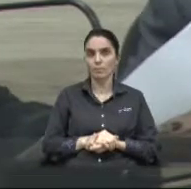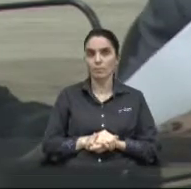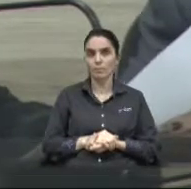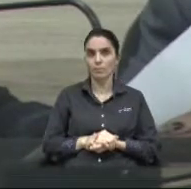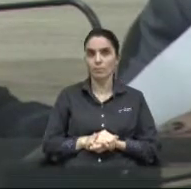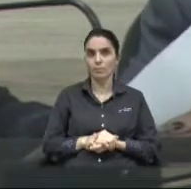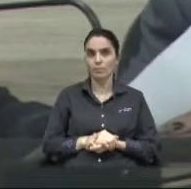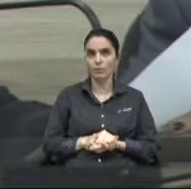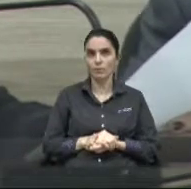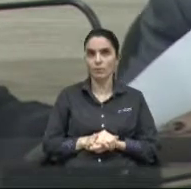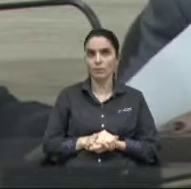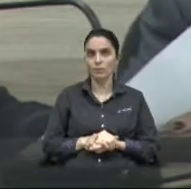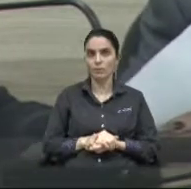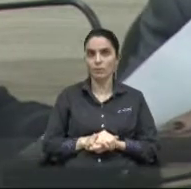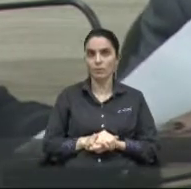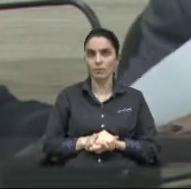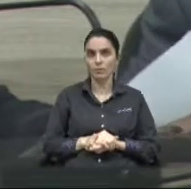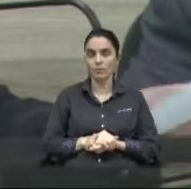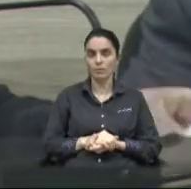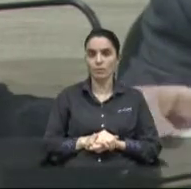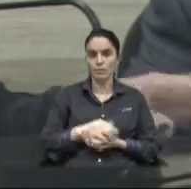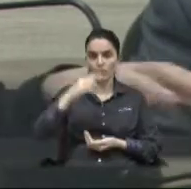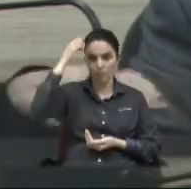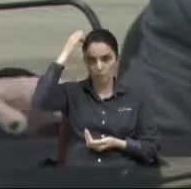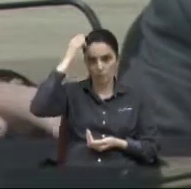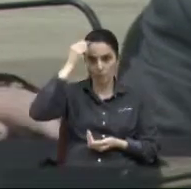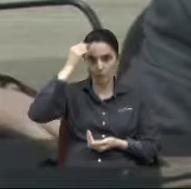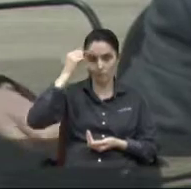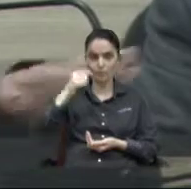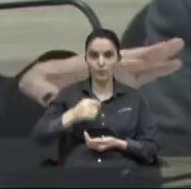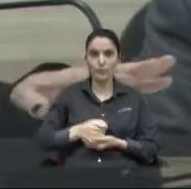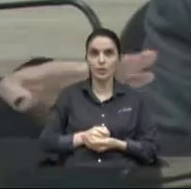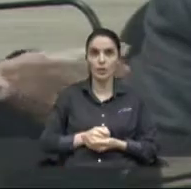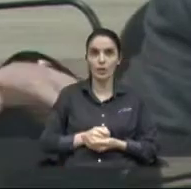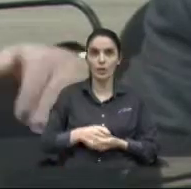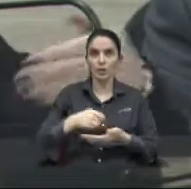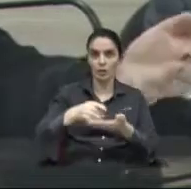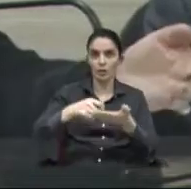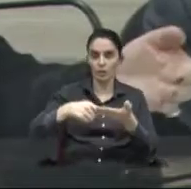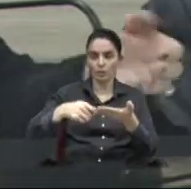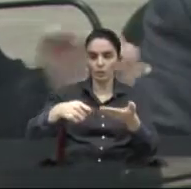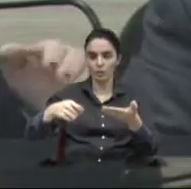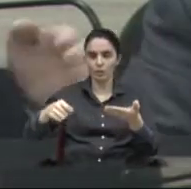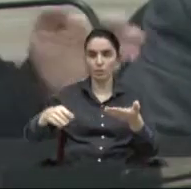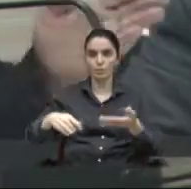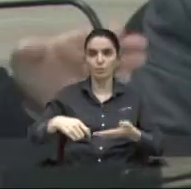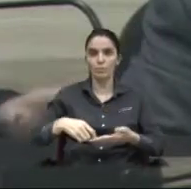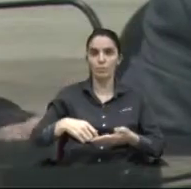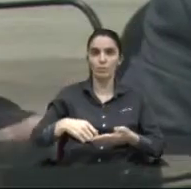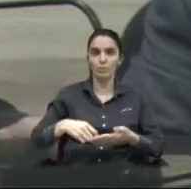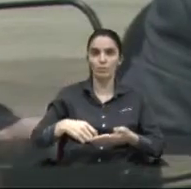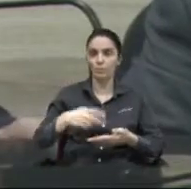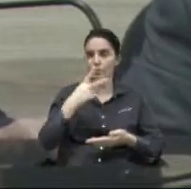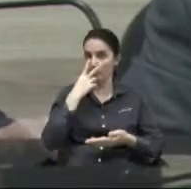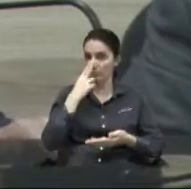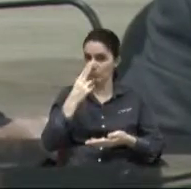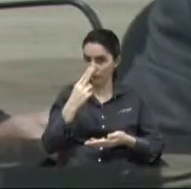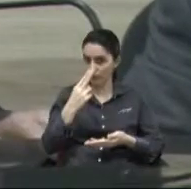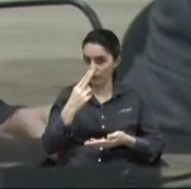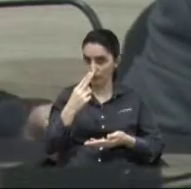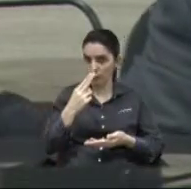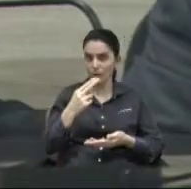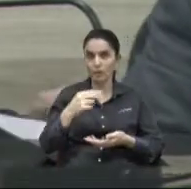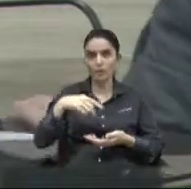Procede, vereador Anderson. A assinatura ela se alongou, dando a ideia de que seria uma assinatura do